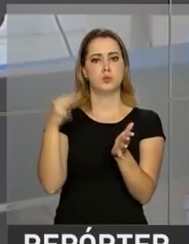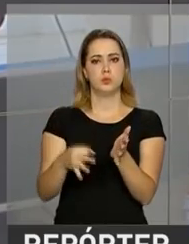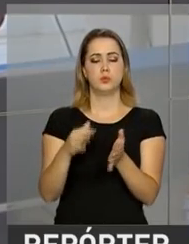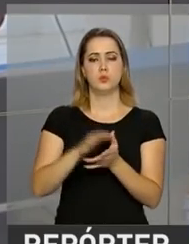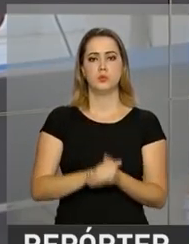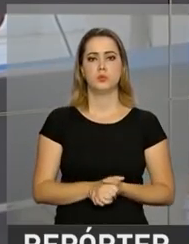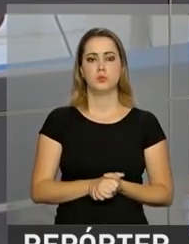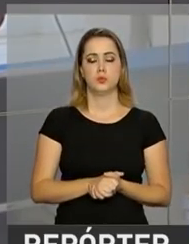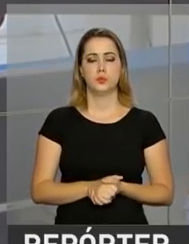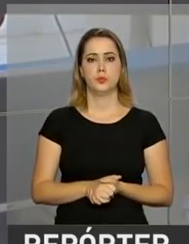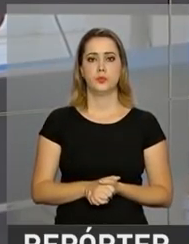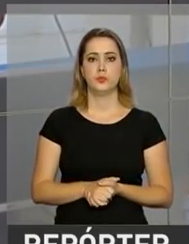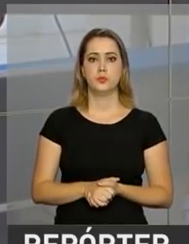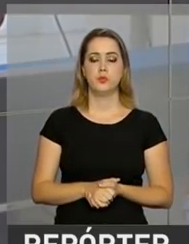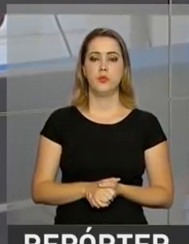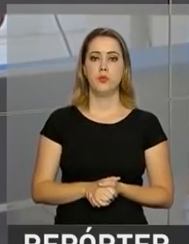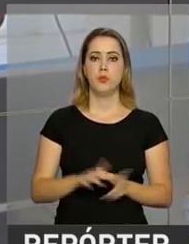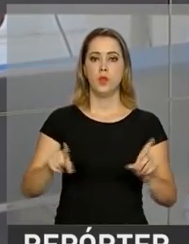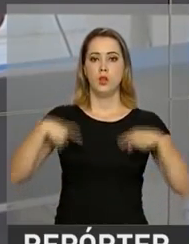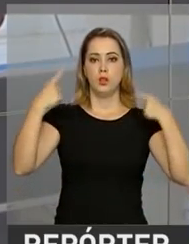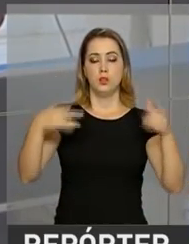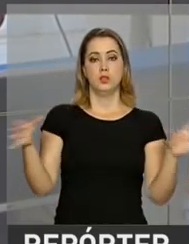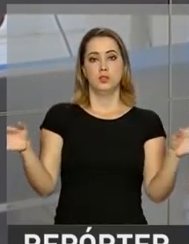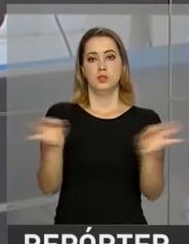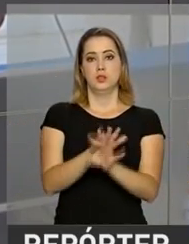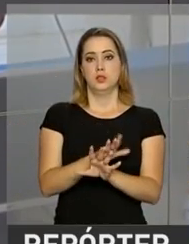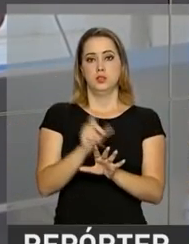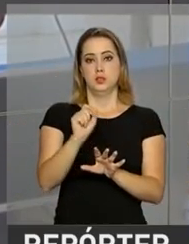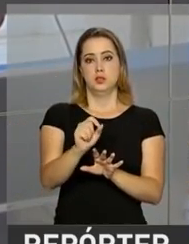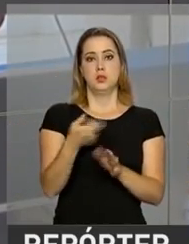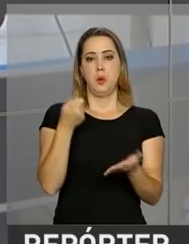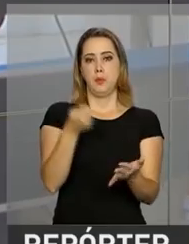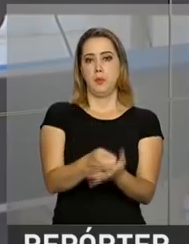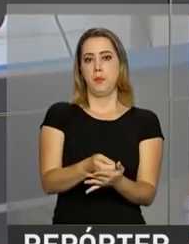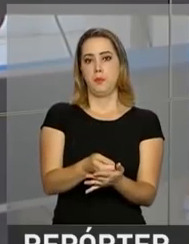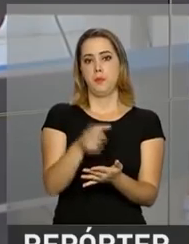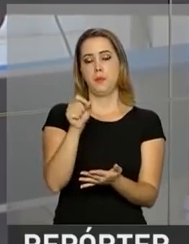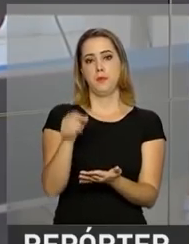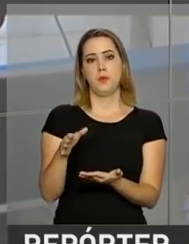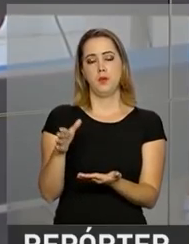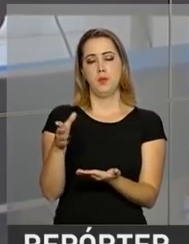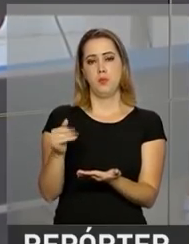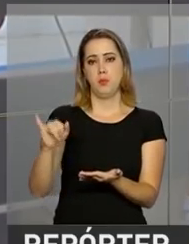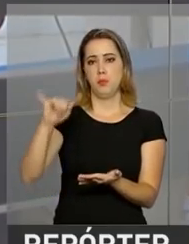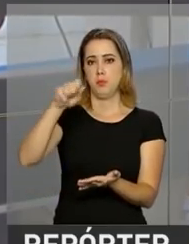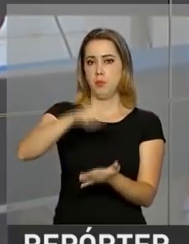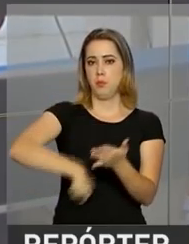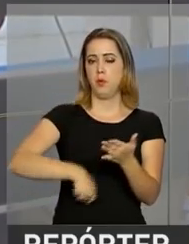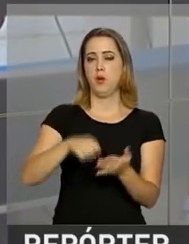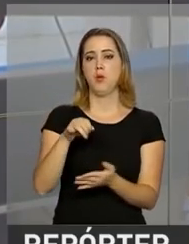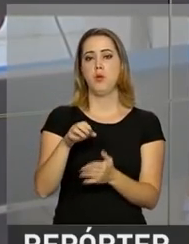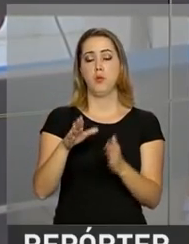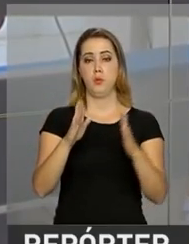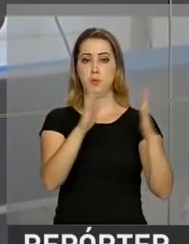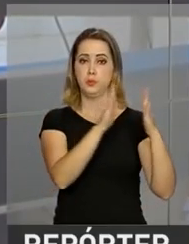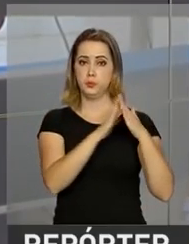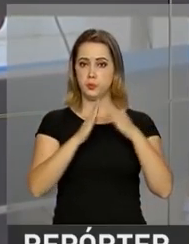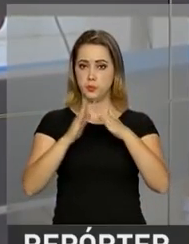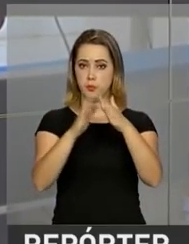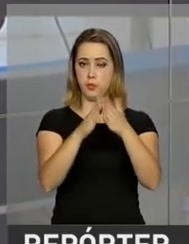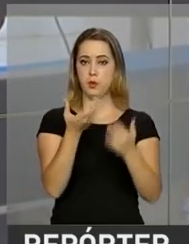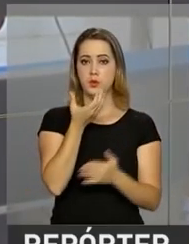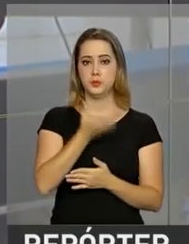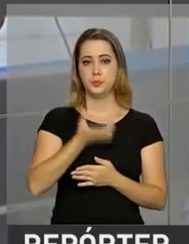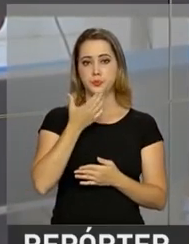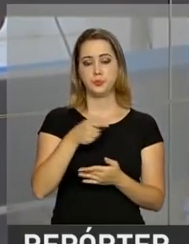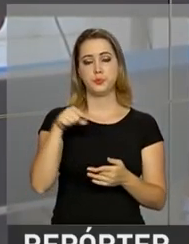e termina hoje o prazo para o empregador doméstico pagar o documento de arrecadação do e social referente a Dezembro